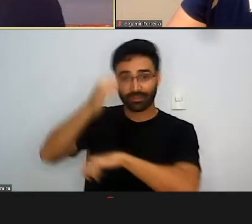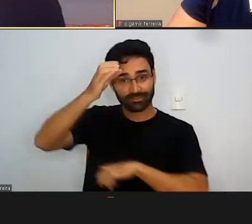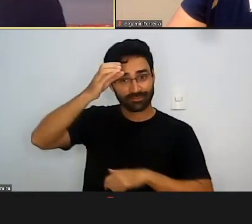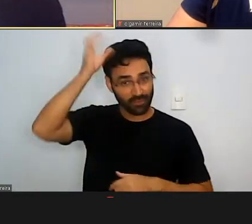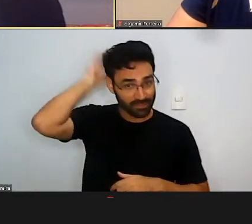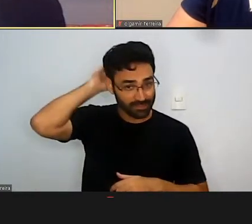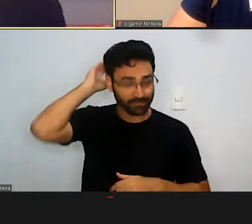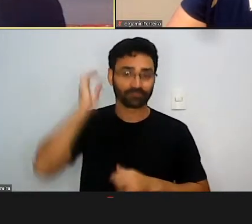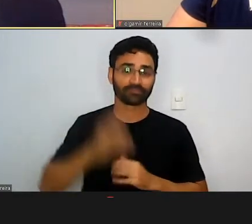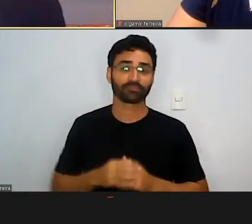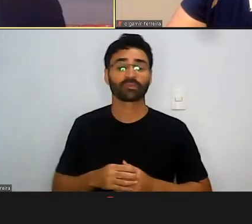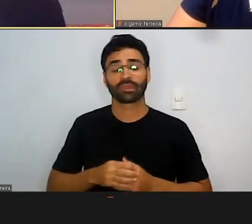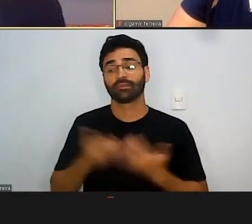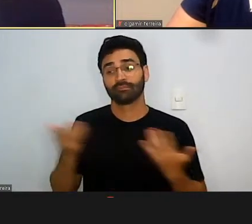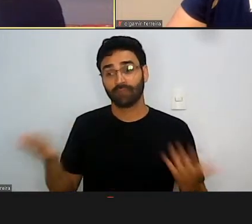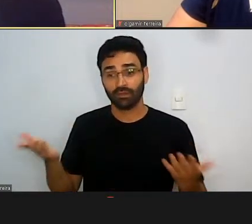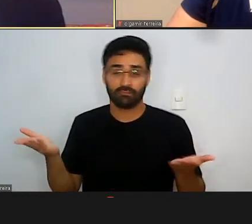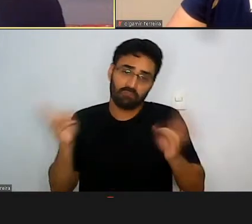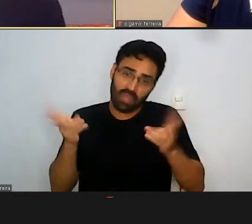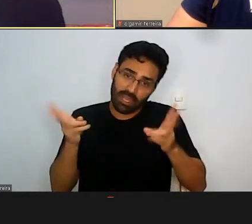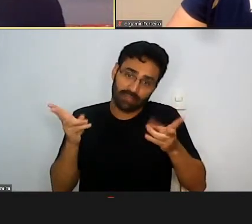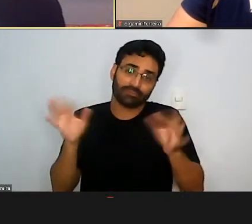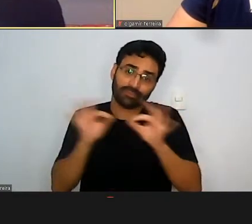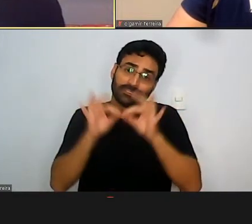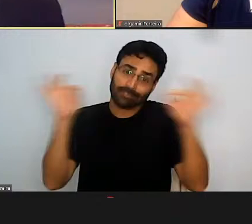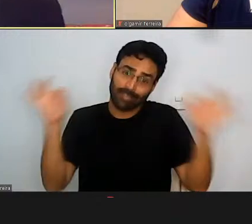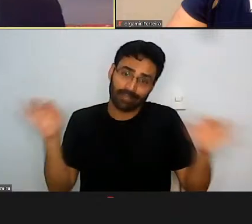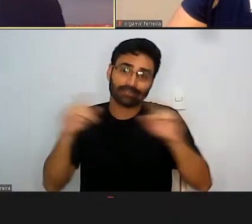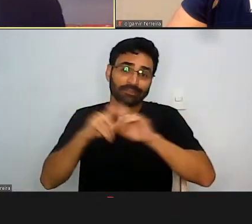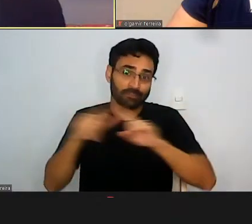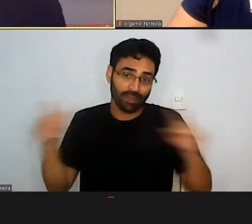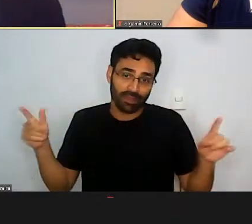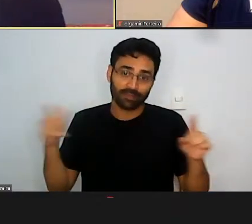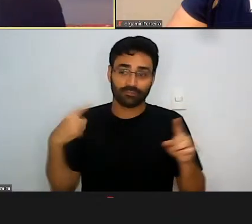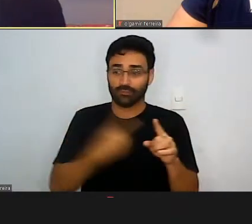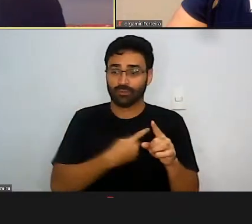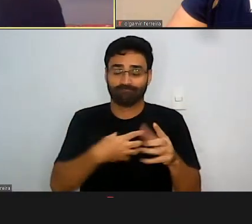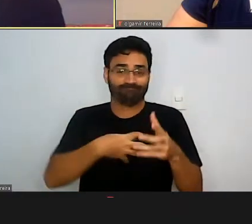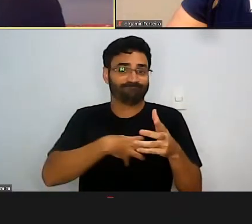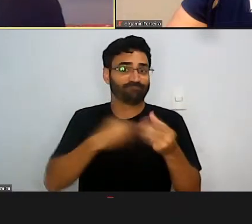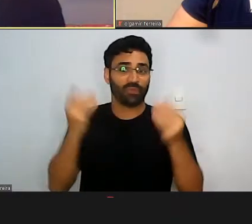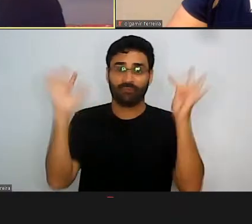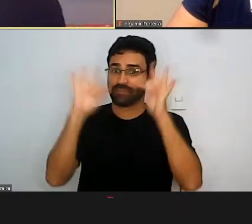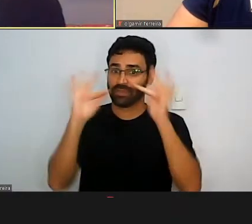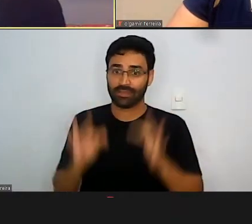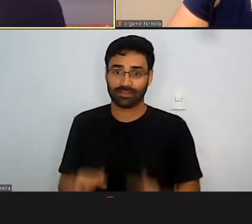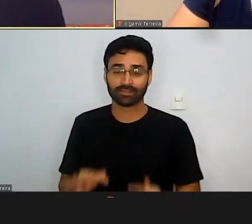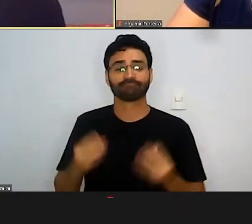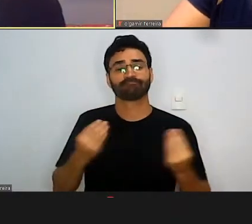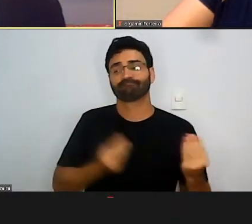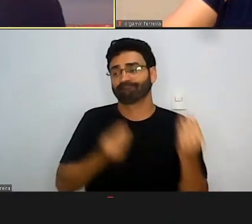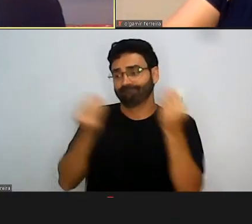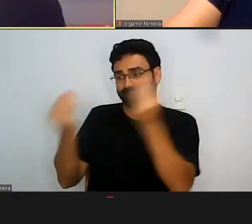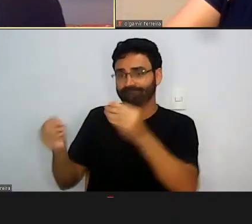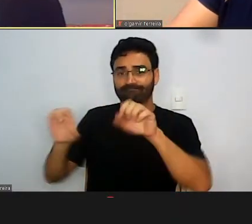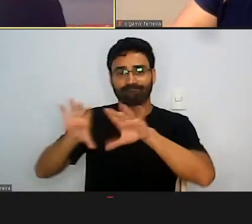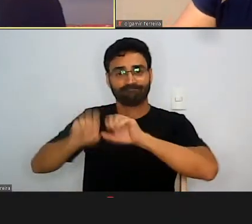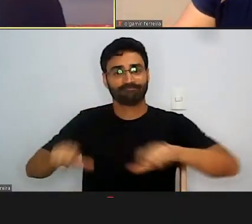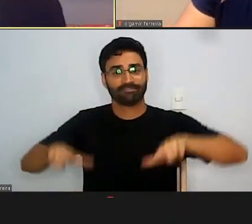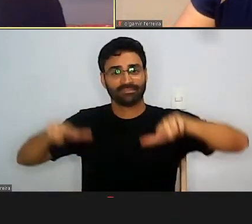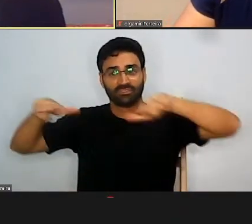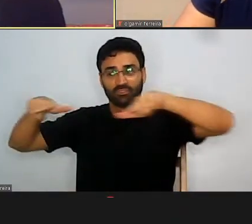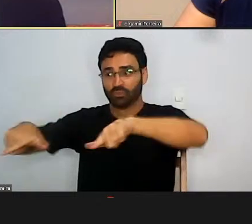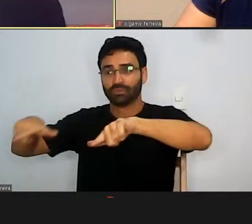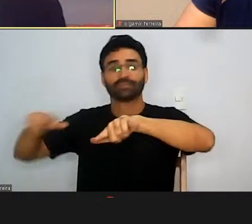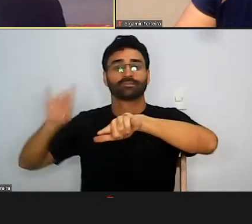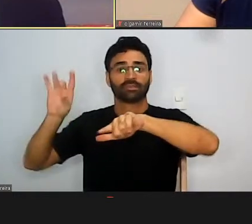modalidade remota, o professor Noam Chomsky para receber o título e fazer uma palestra especial nessa